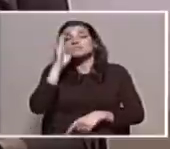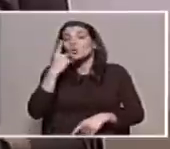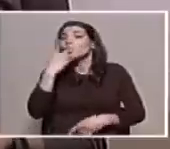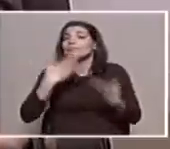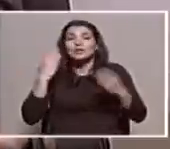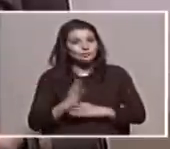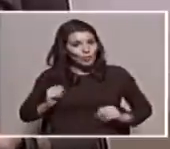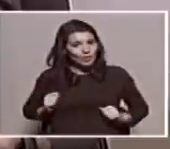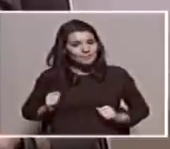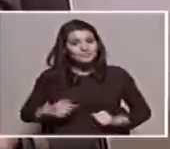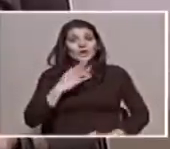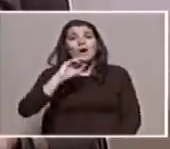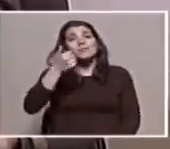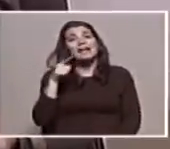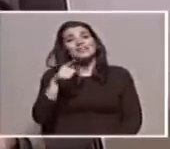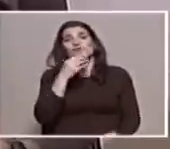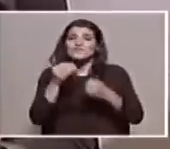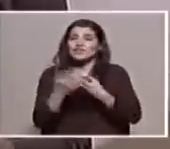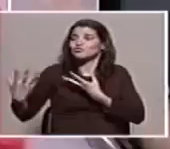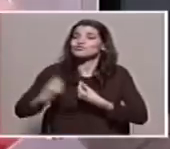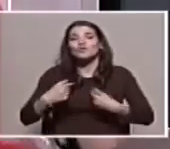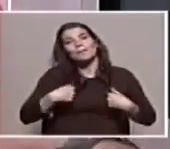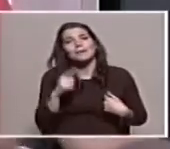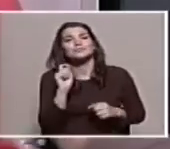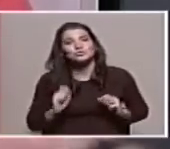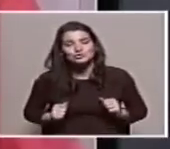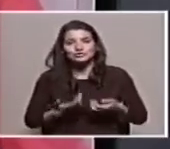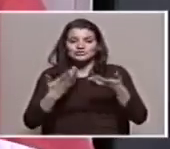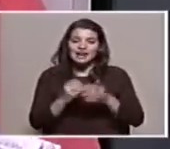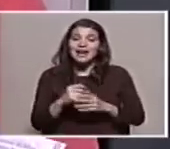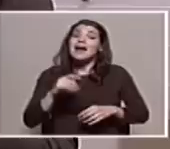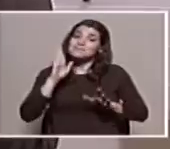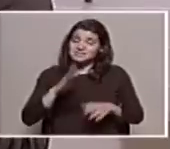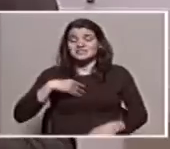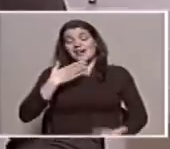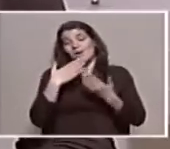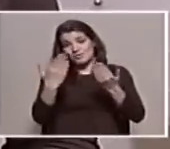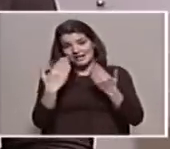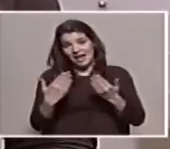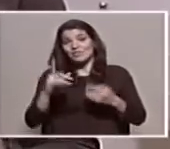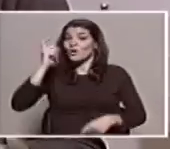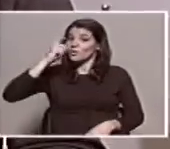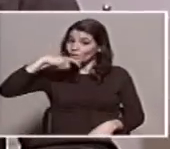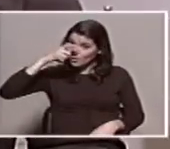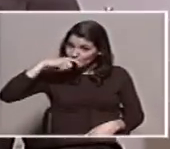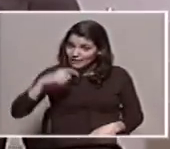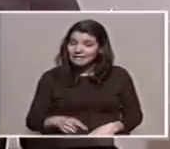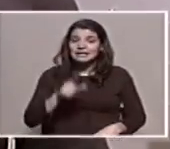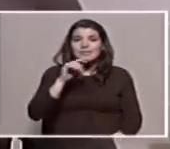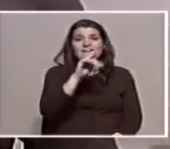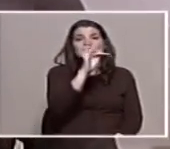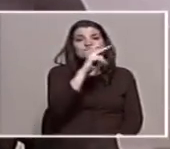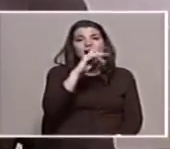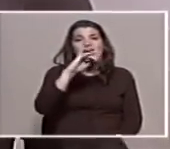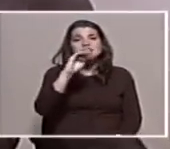só um dia obrigado por teres envelhecido comigo estes minutos Obrigado obrigado eu eu quero agradecer eu não deixo não posso deixar de agradecer à à Fundação Carlos CL benken à Pfizer que